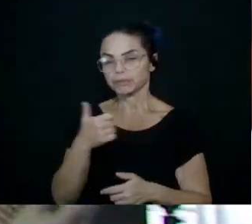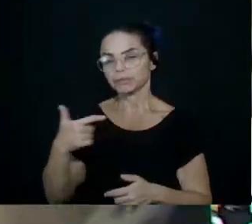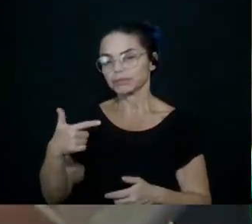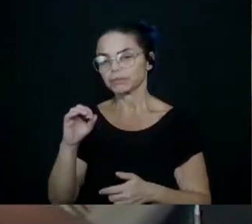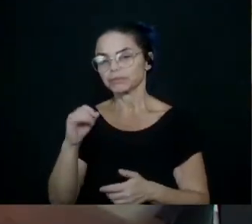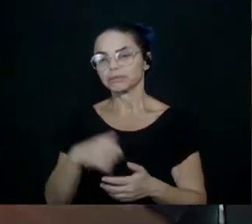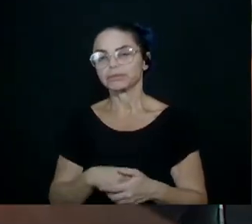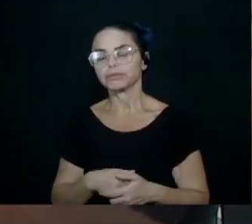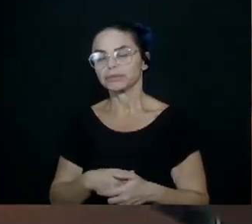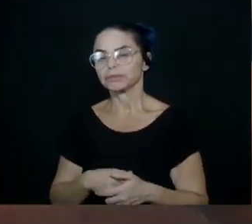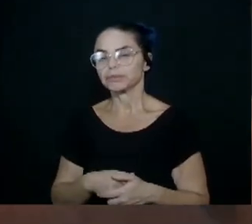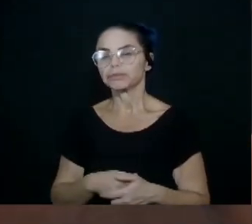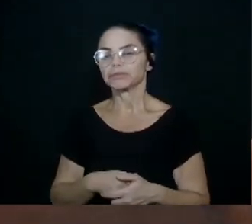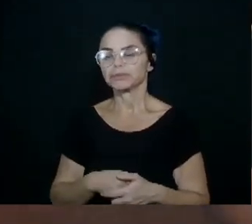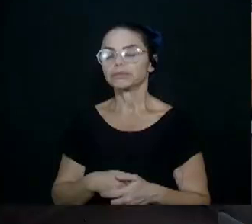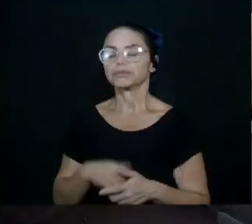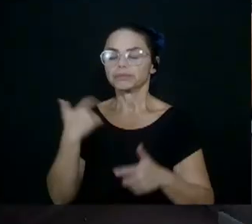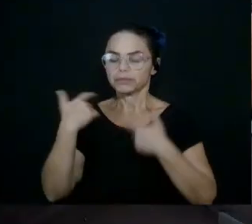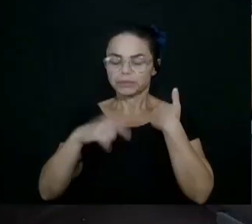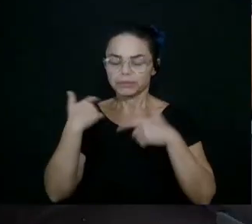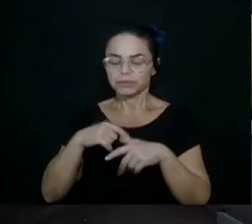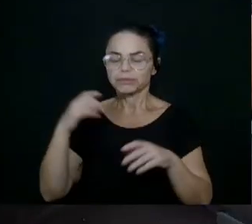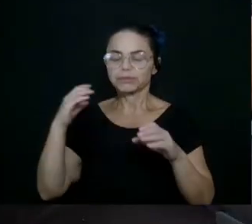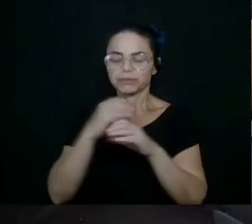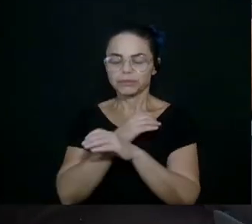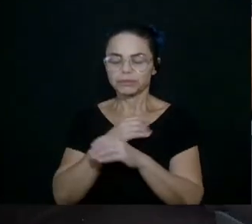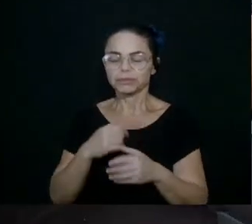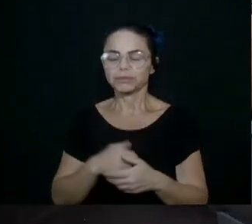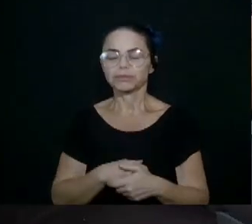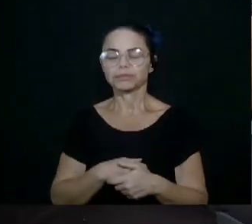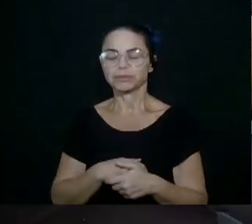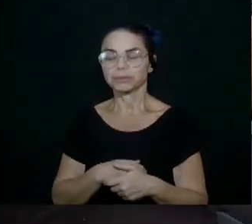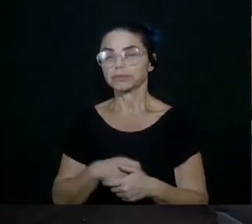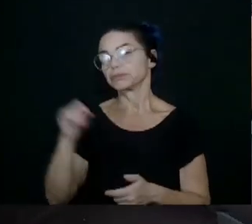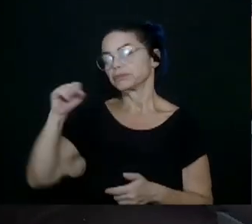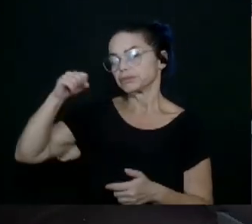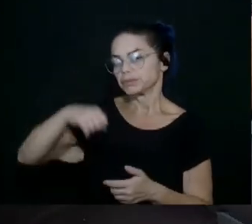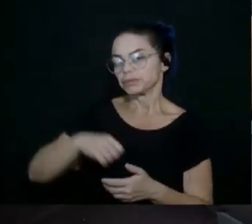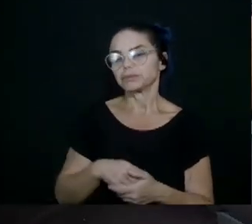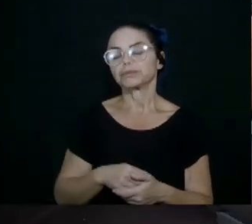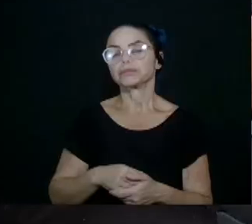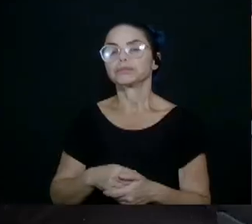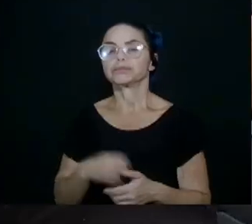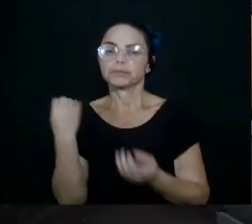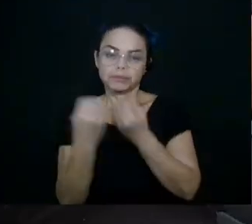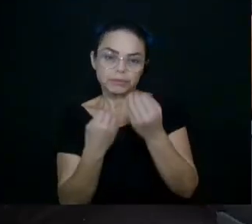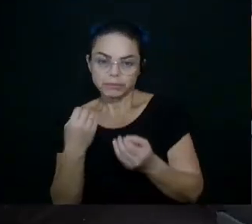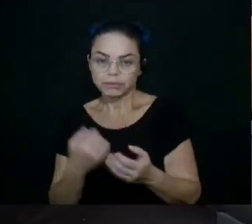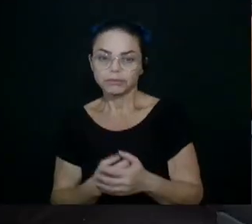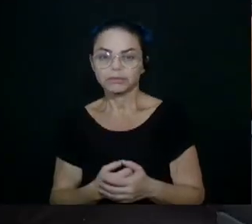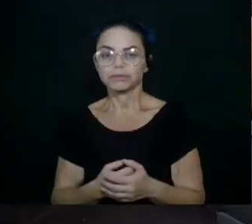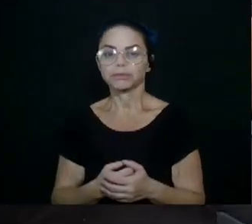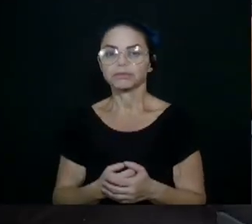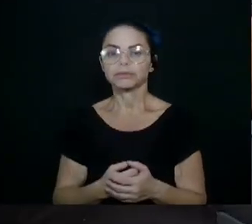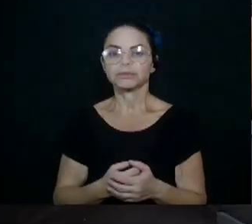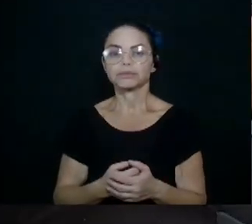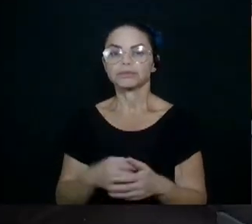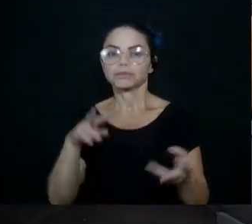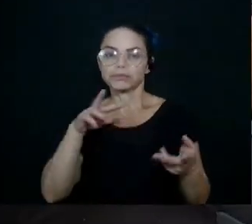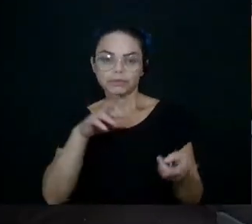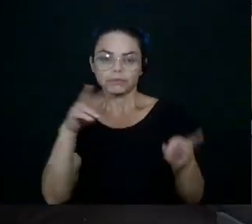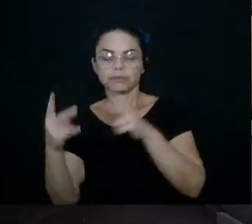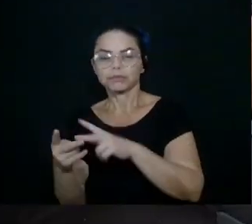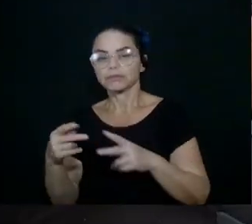120 pelo serviço completo. Pelo serviço completo. Sim. E aí, como que foi nessa transição, Vinícius,